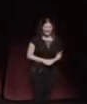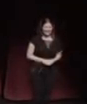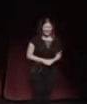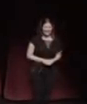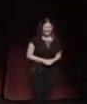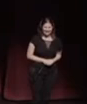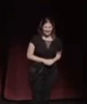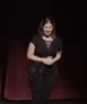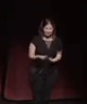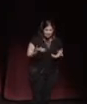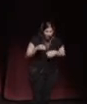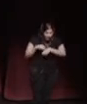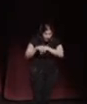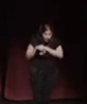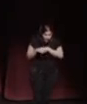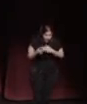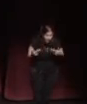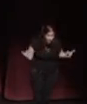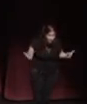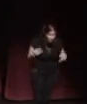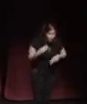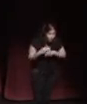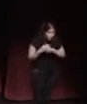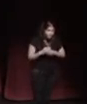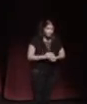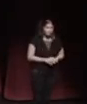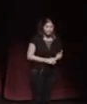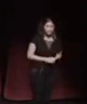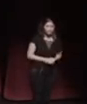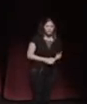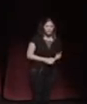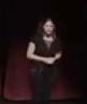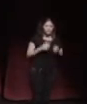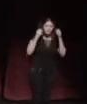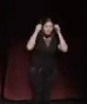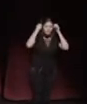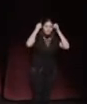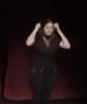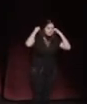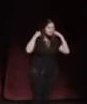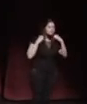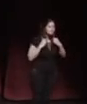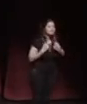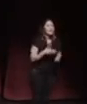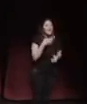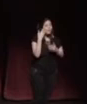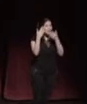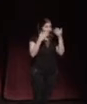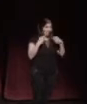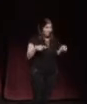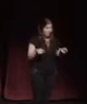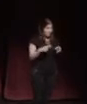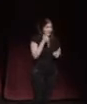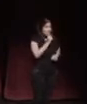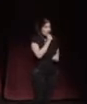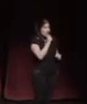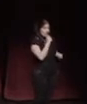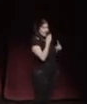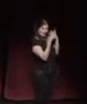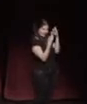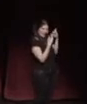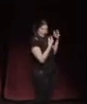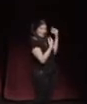Você quer comentar alguma coisa? Uma música que a minha mãe cantava pra mim, que é um tanto estranha, mas que ela me não é fácil, é